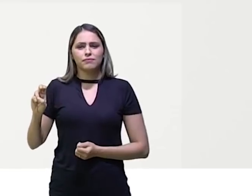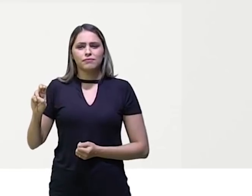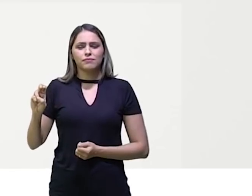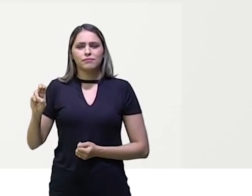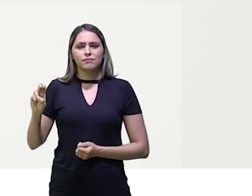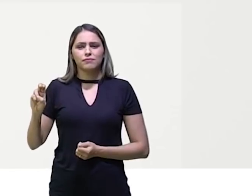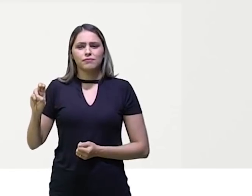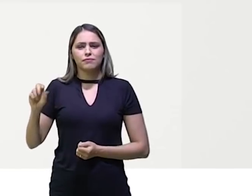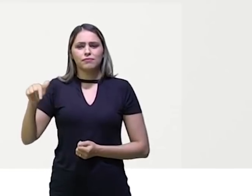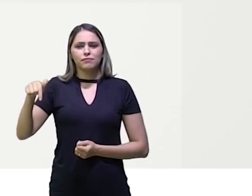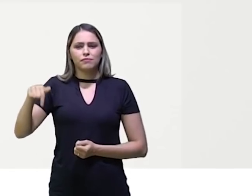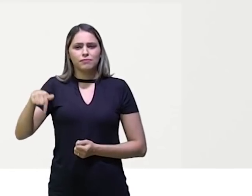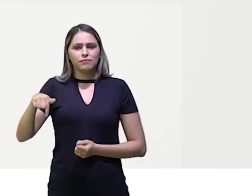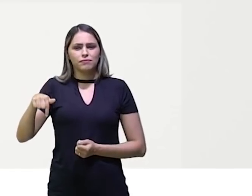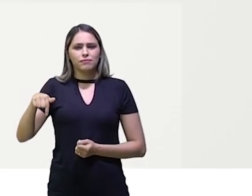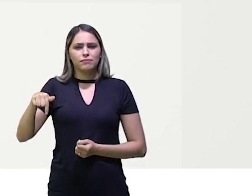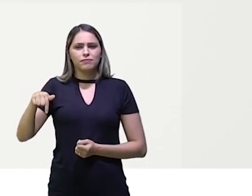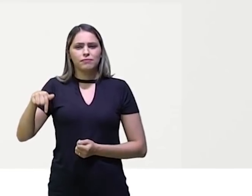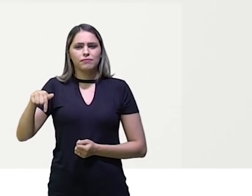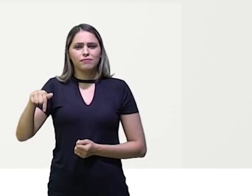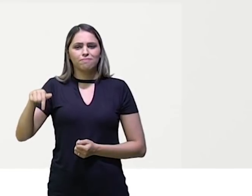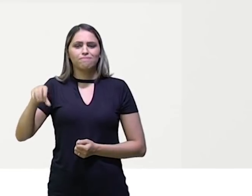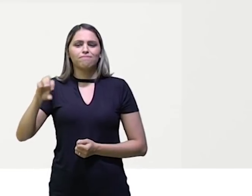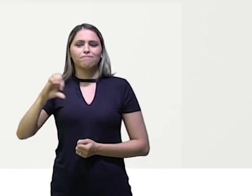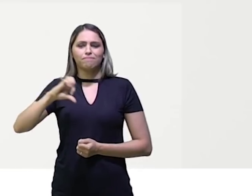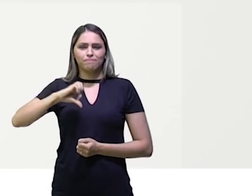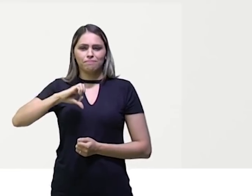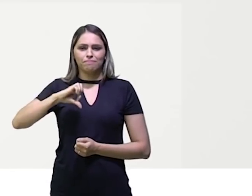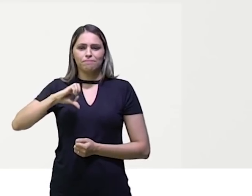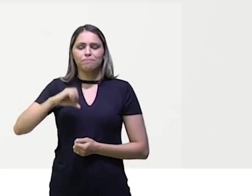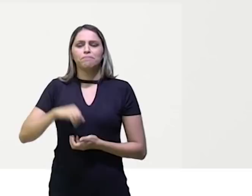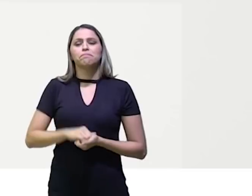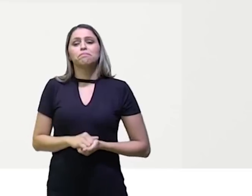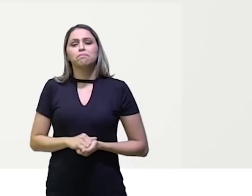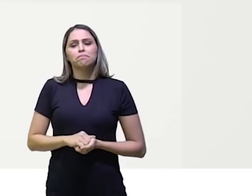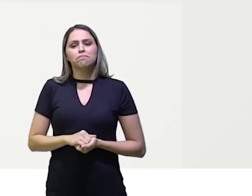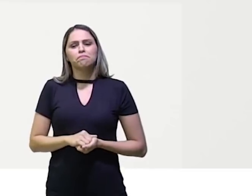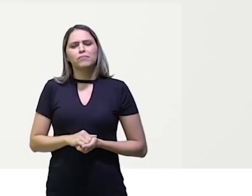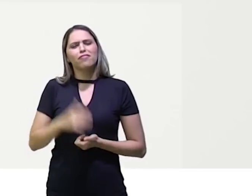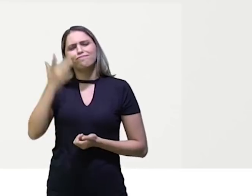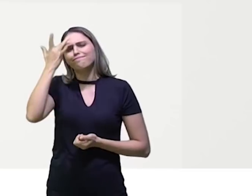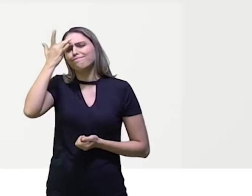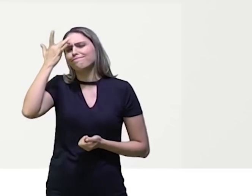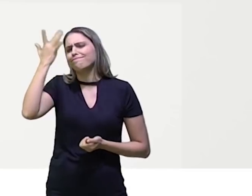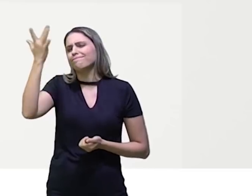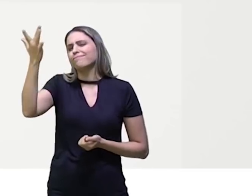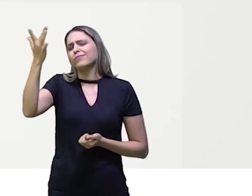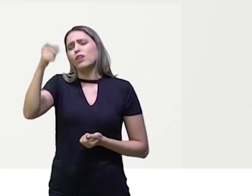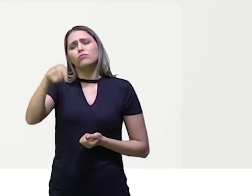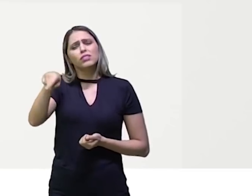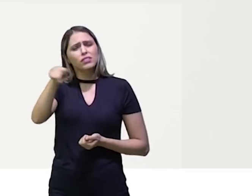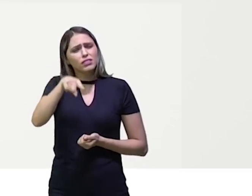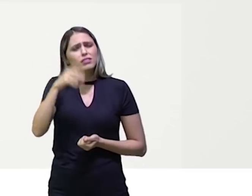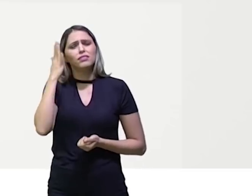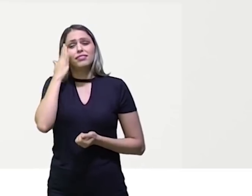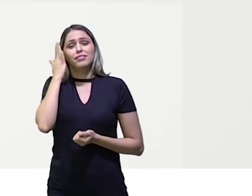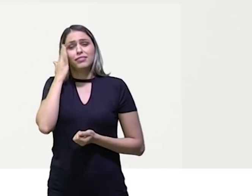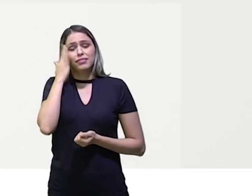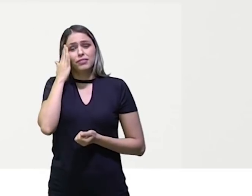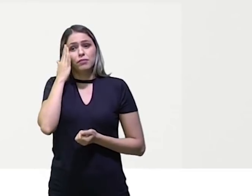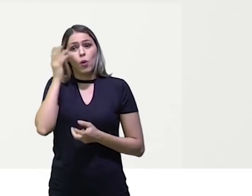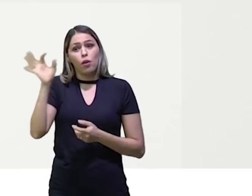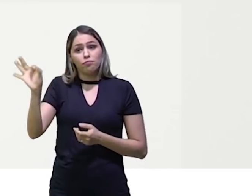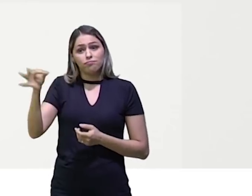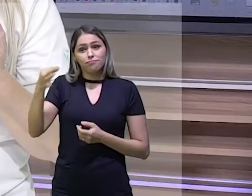5, 7 e 9. Olha como é fácil. Isso você já sabe. Presta atenção